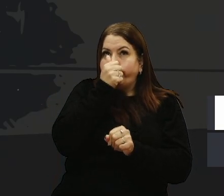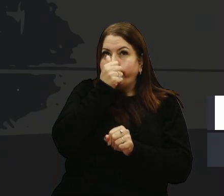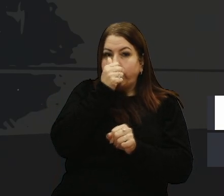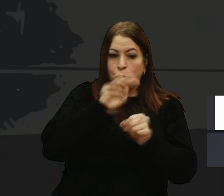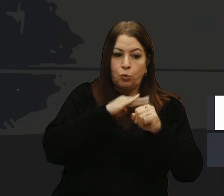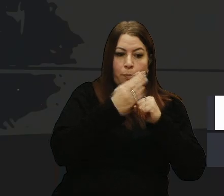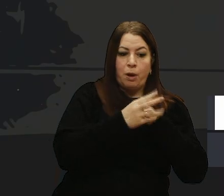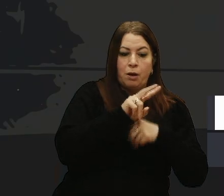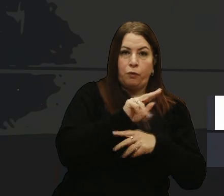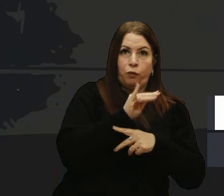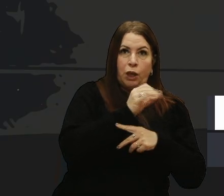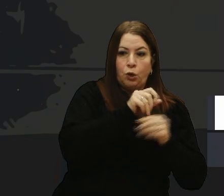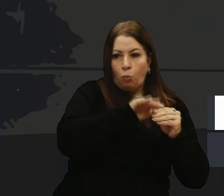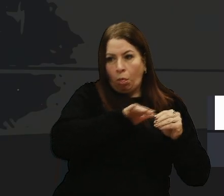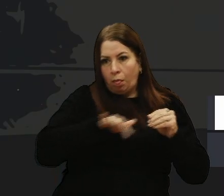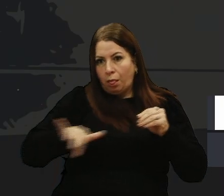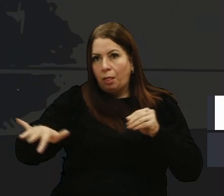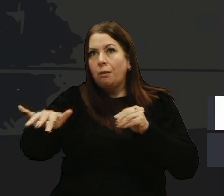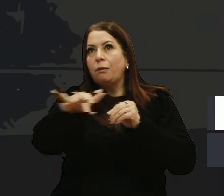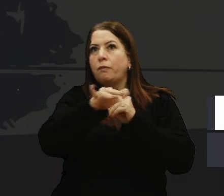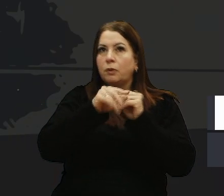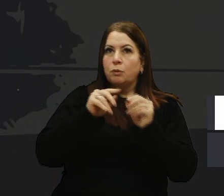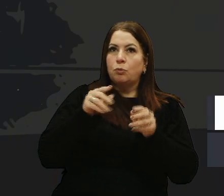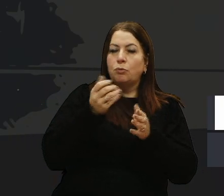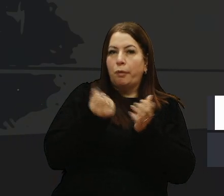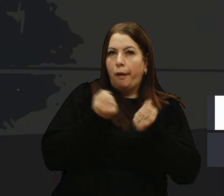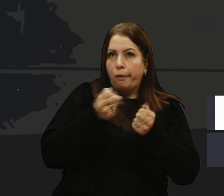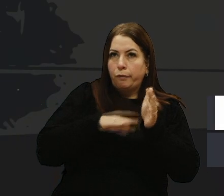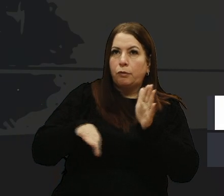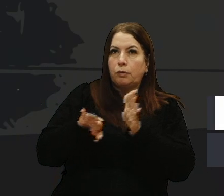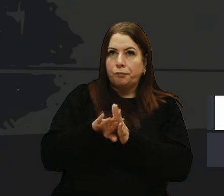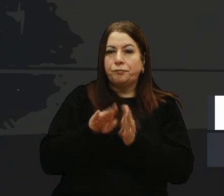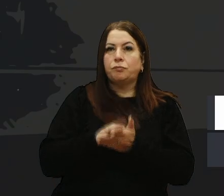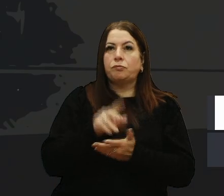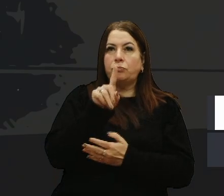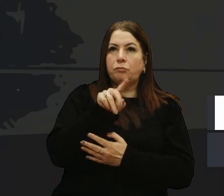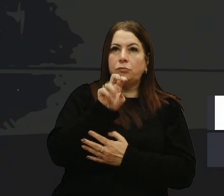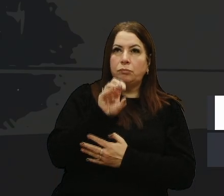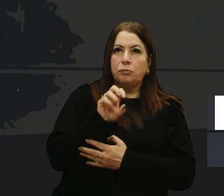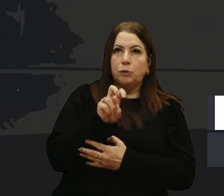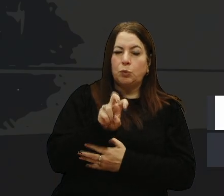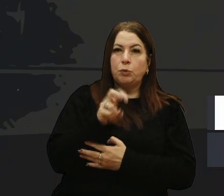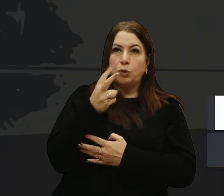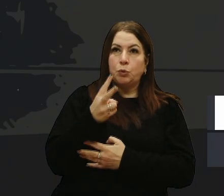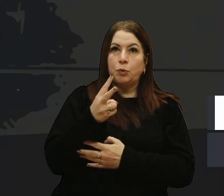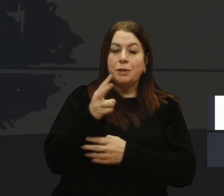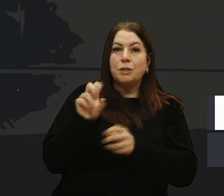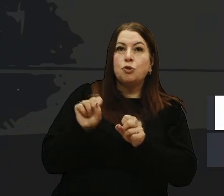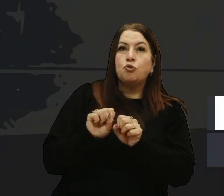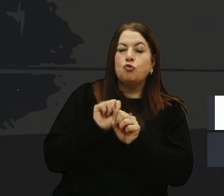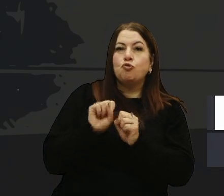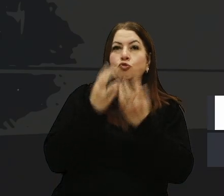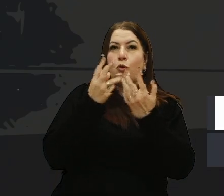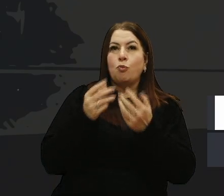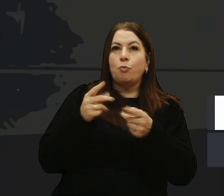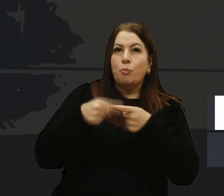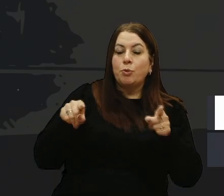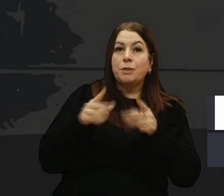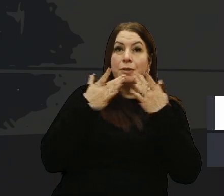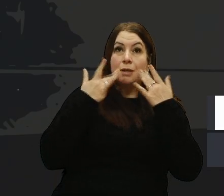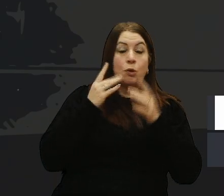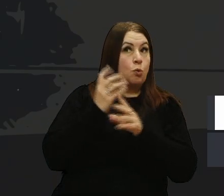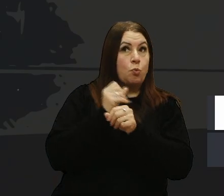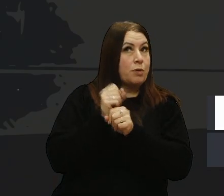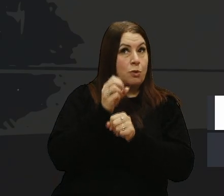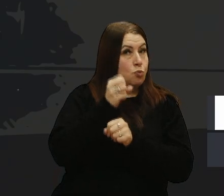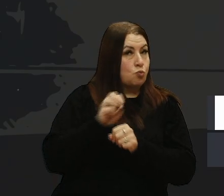bairro Vinhedos adentro de veículos estacionados. 152 espetáculos de dança, música e teatro, não contabilizando